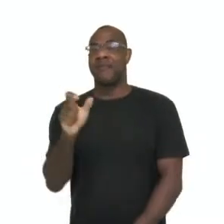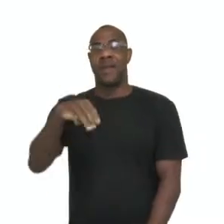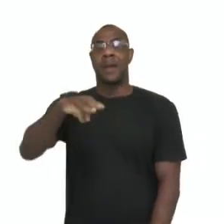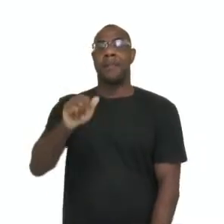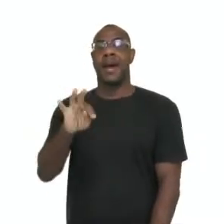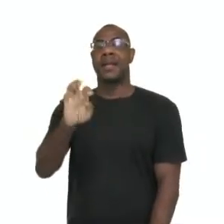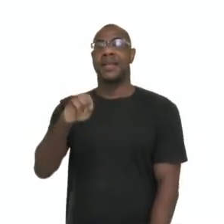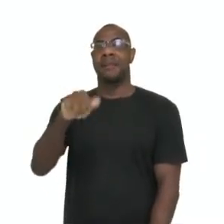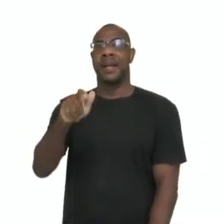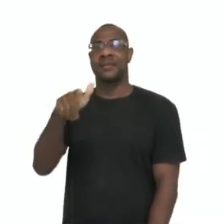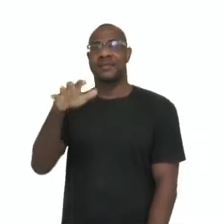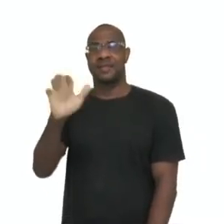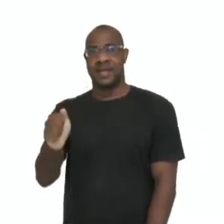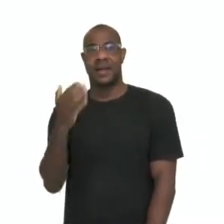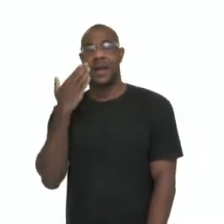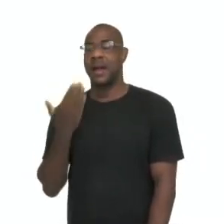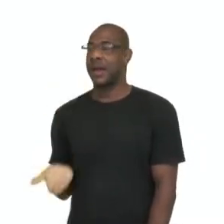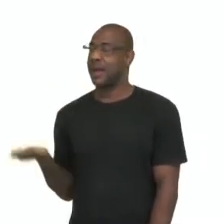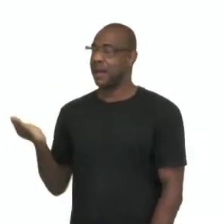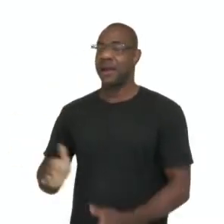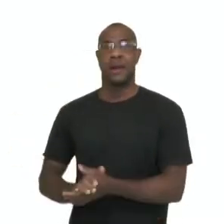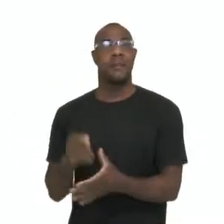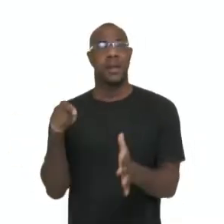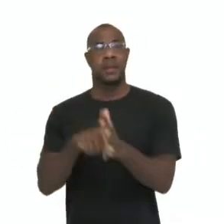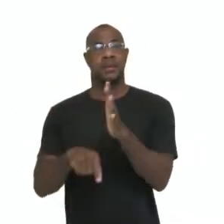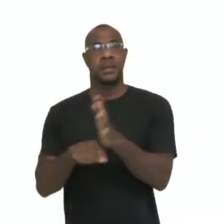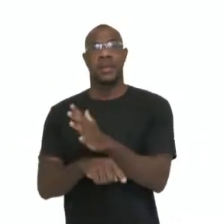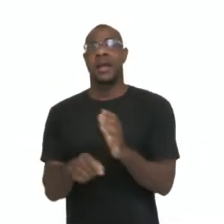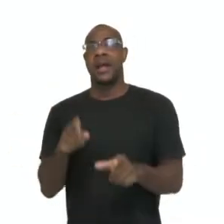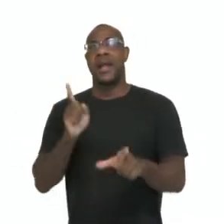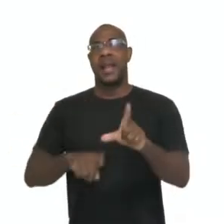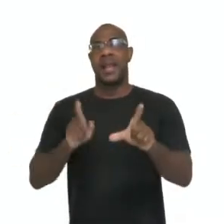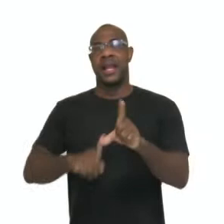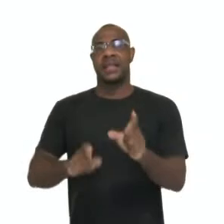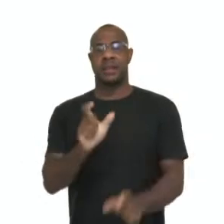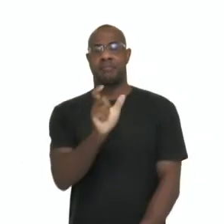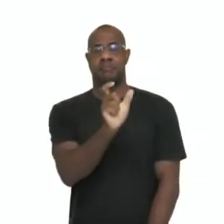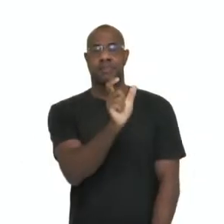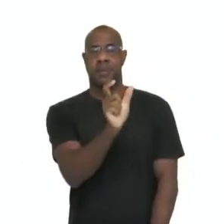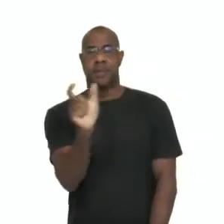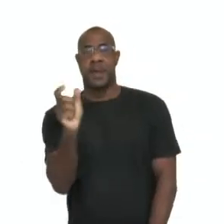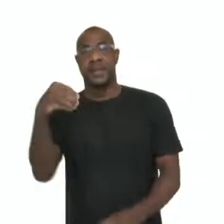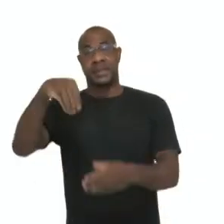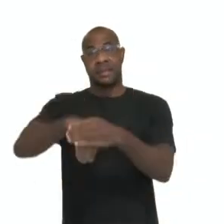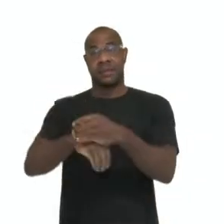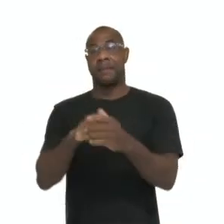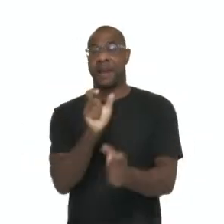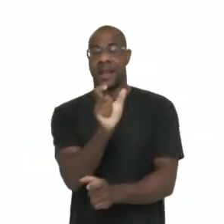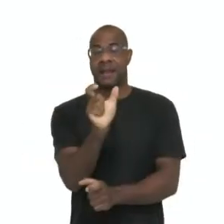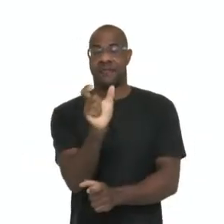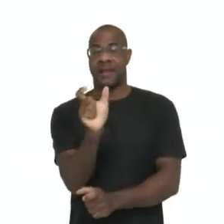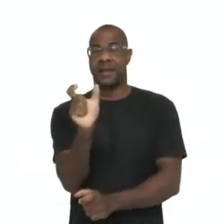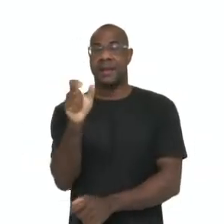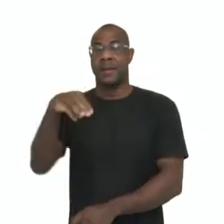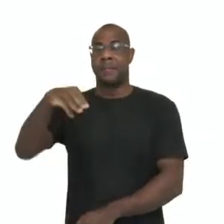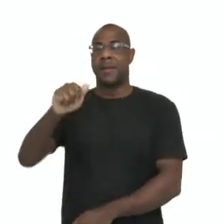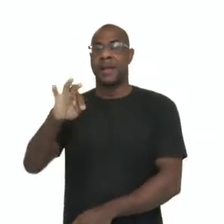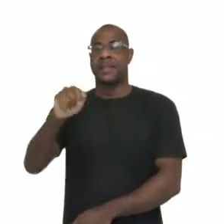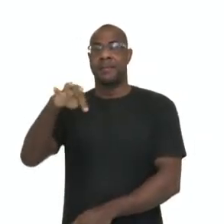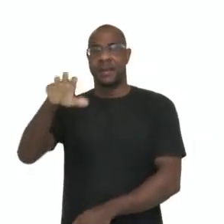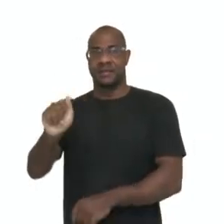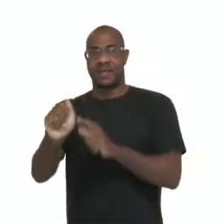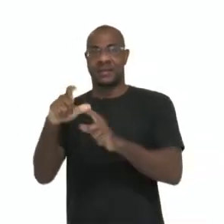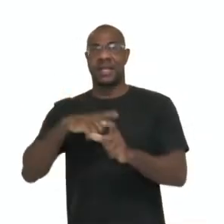vou permutar essas letras, eu vou fazer aquela permutação simples. Dentro da palavra matemática, nós temos